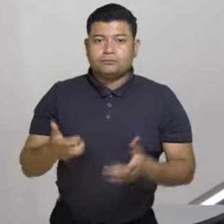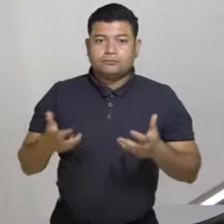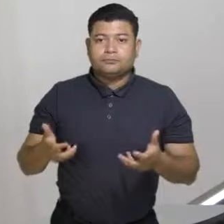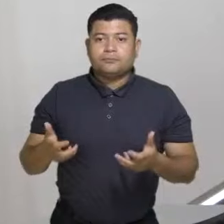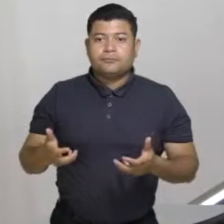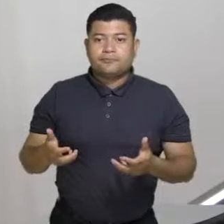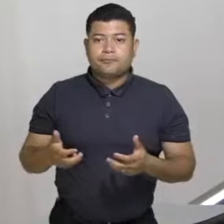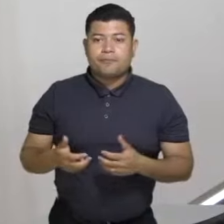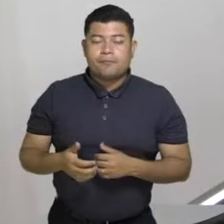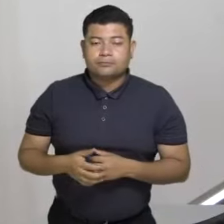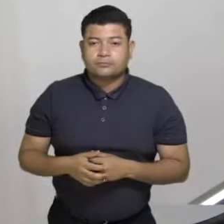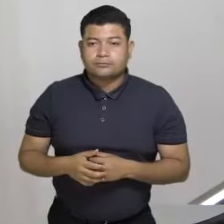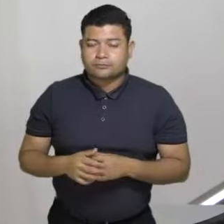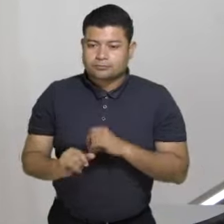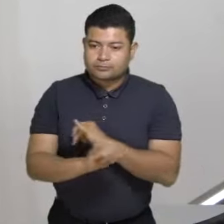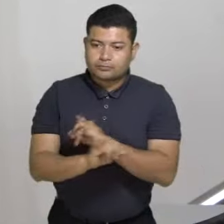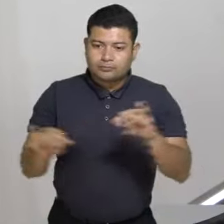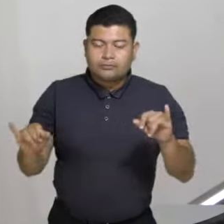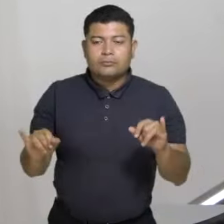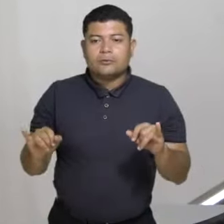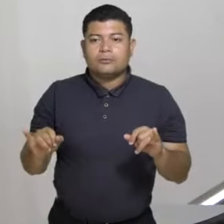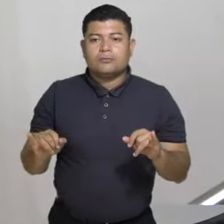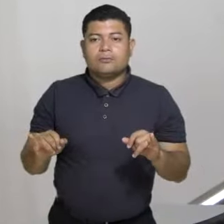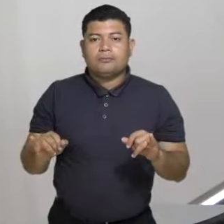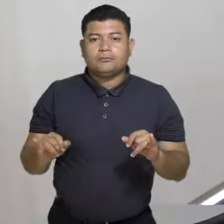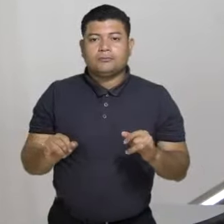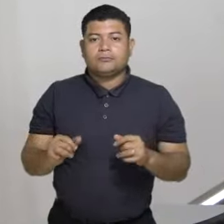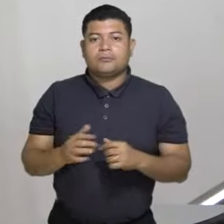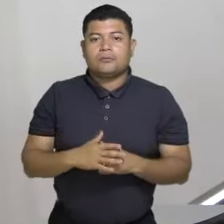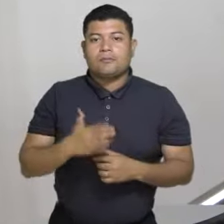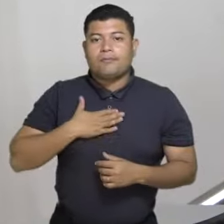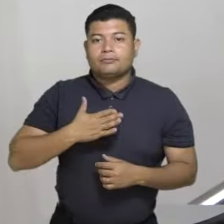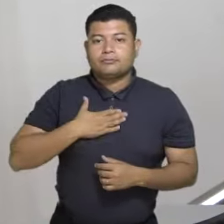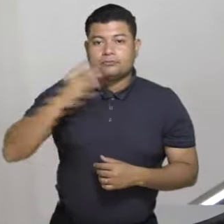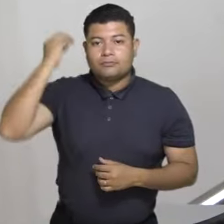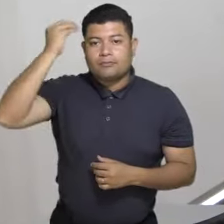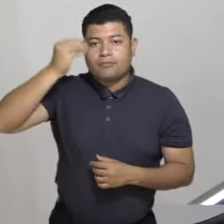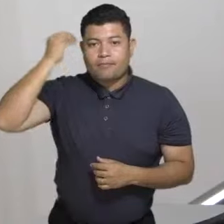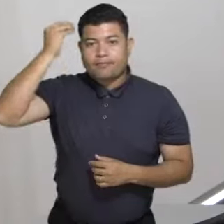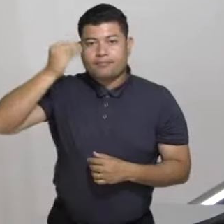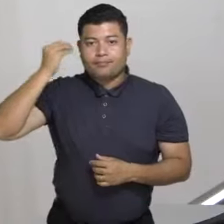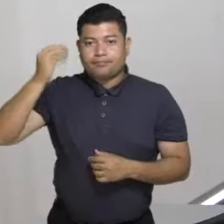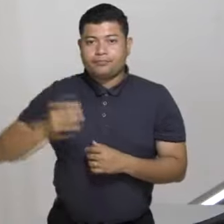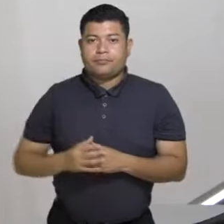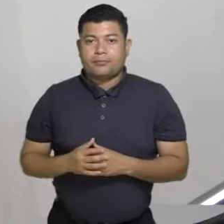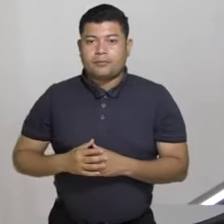eu quero dizer uma coisa aqui da minha pouca experiência que eu tenho na política, né?